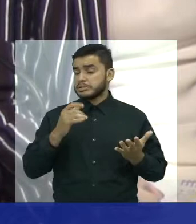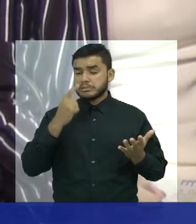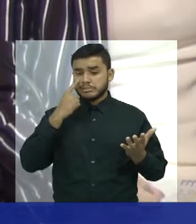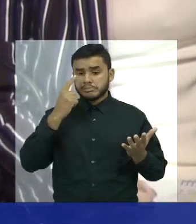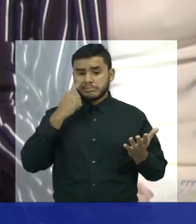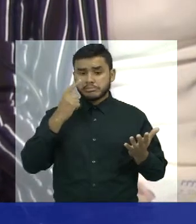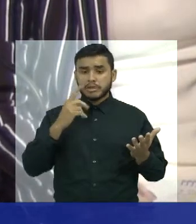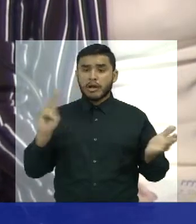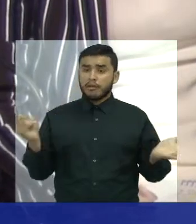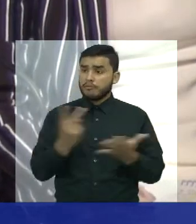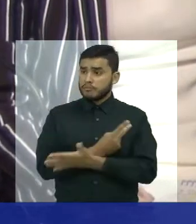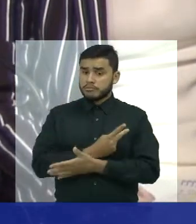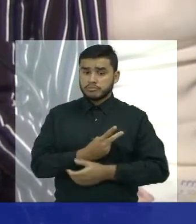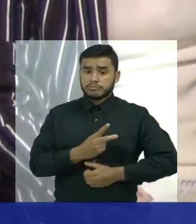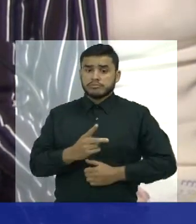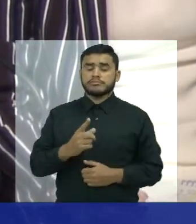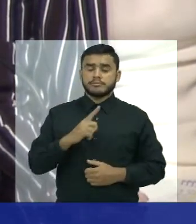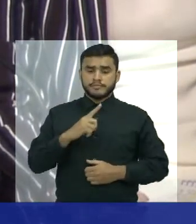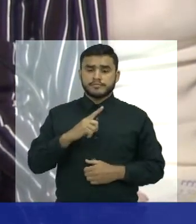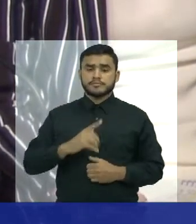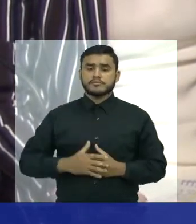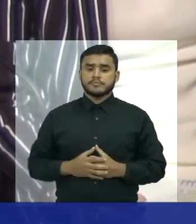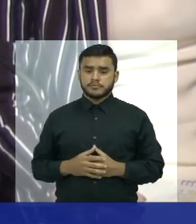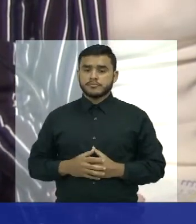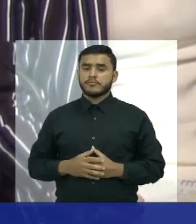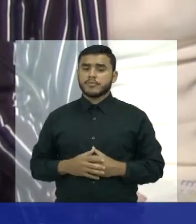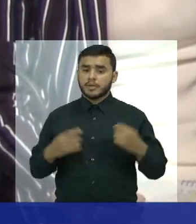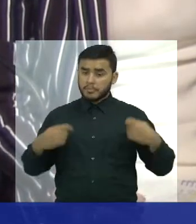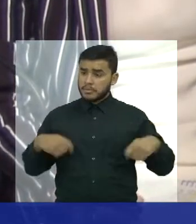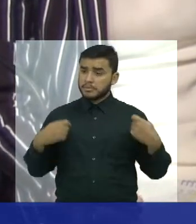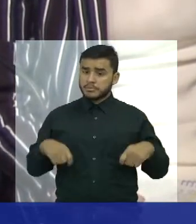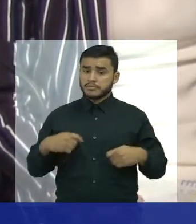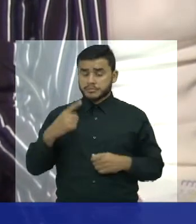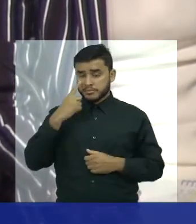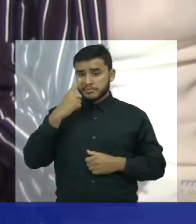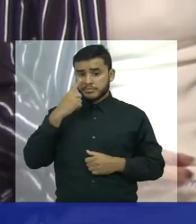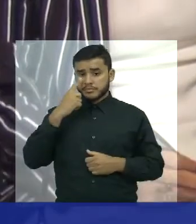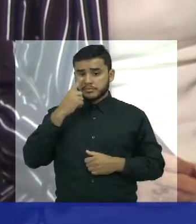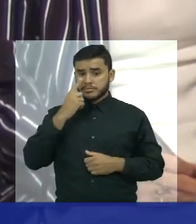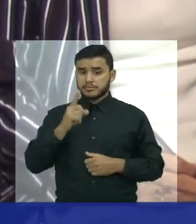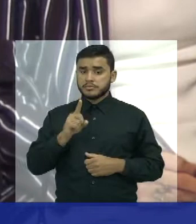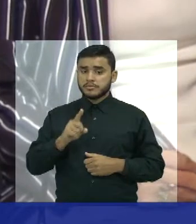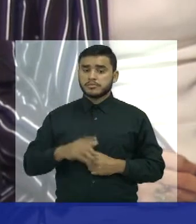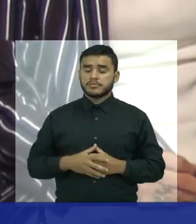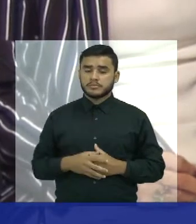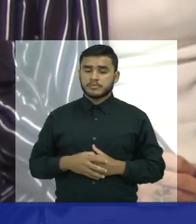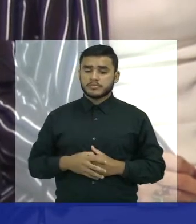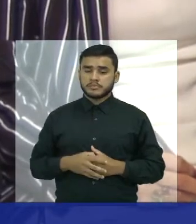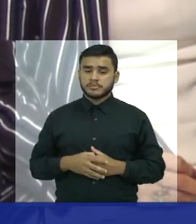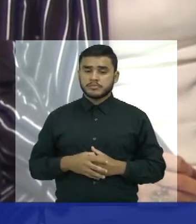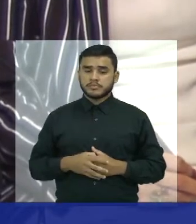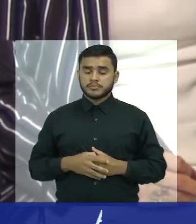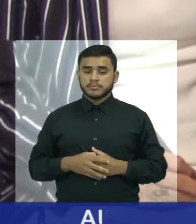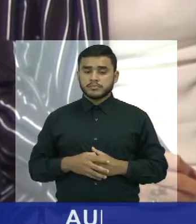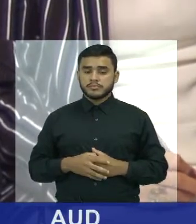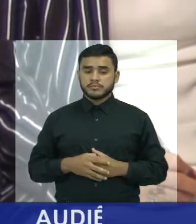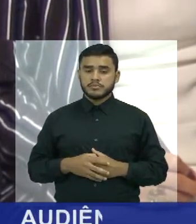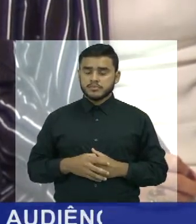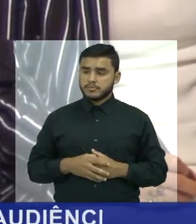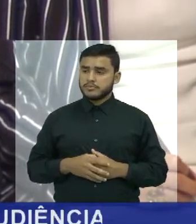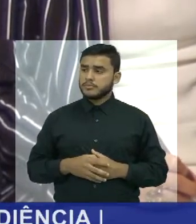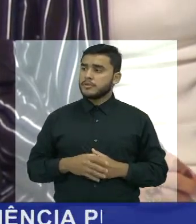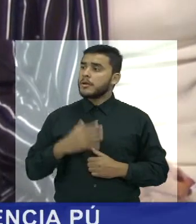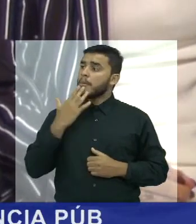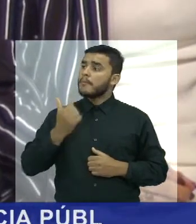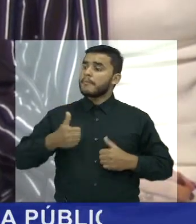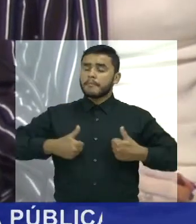Então, essa revisão é necessária e nós estamos também à disposição para colaborar com ela e tenho certeza que será muito